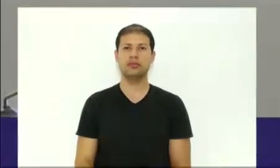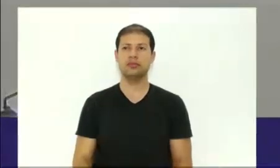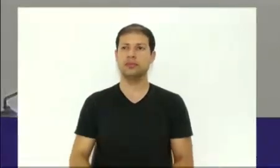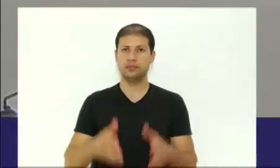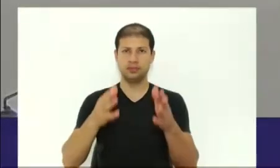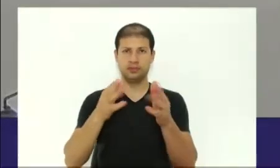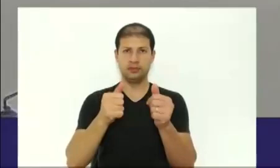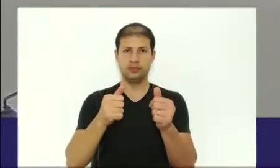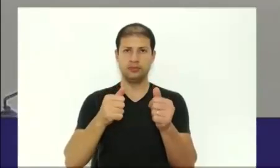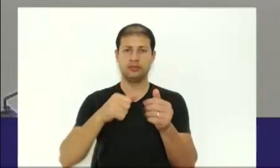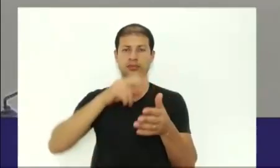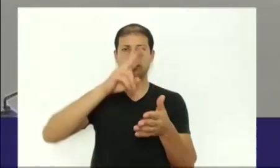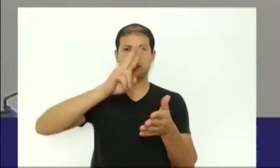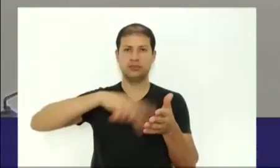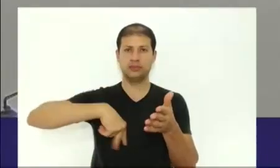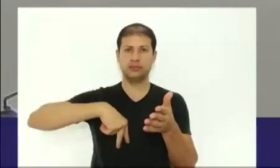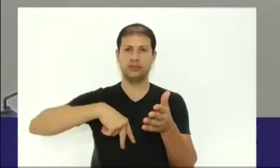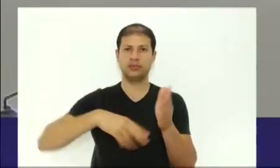Solicito a leitura das